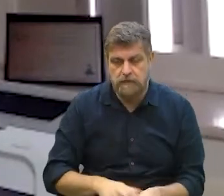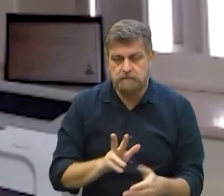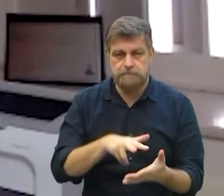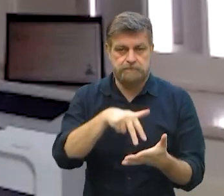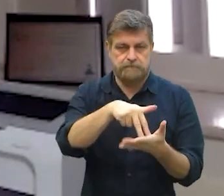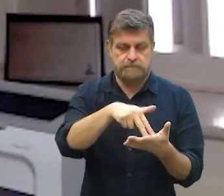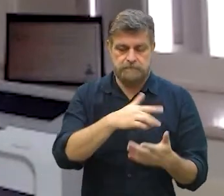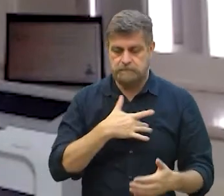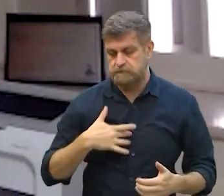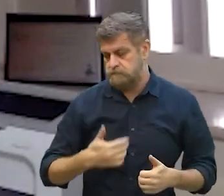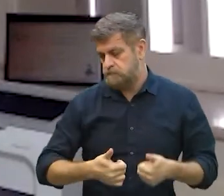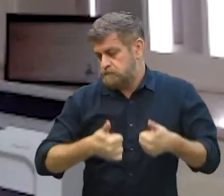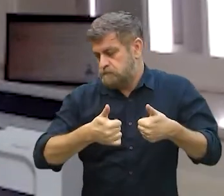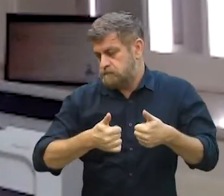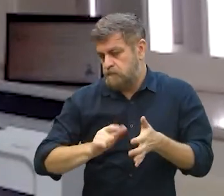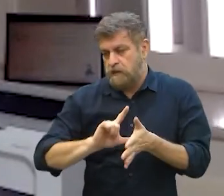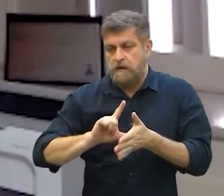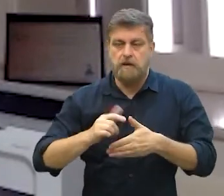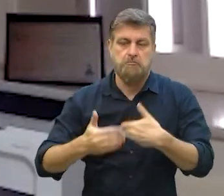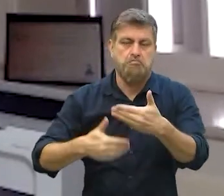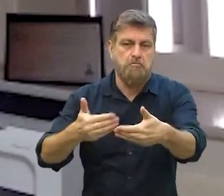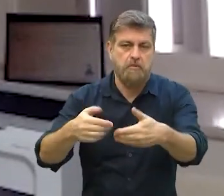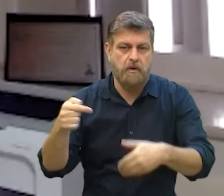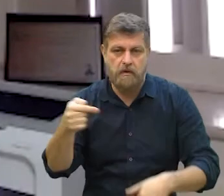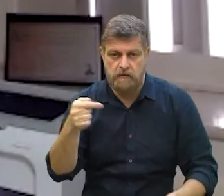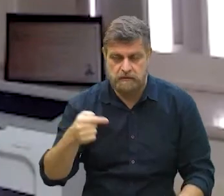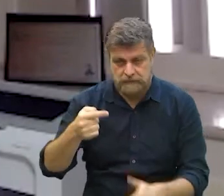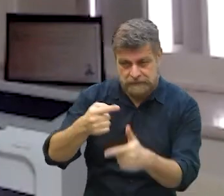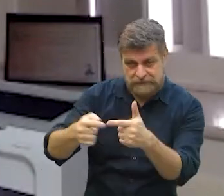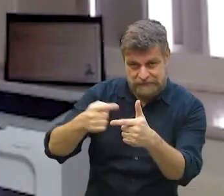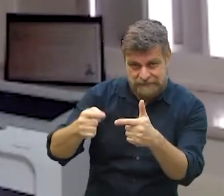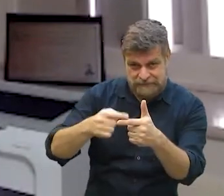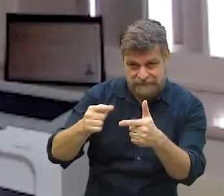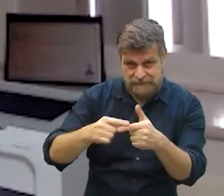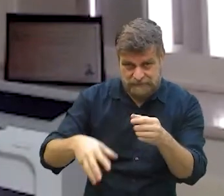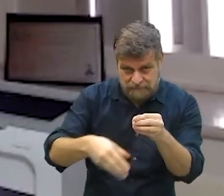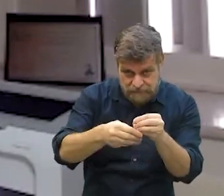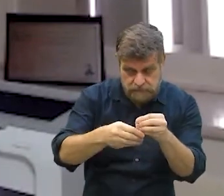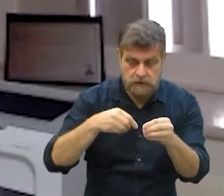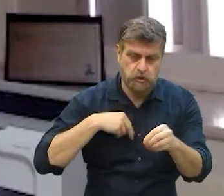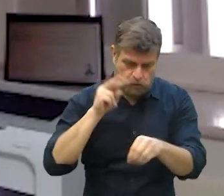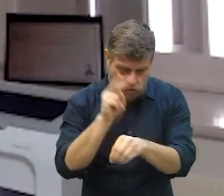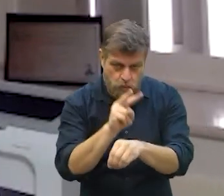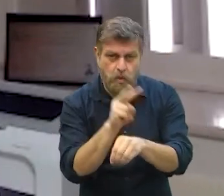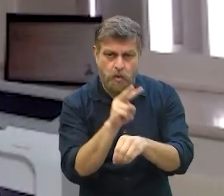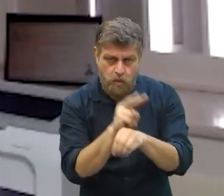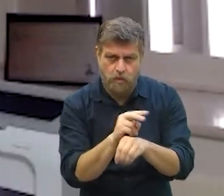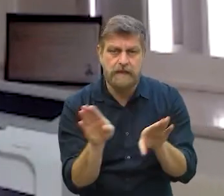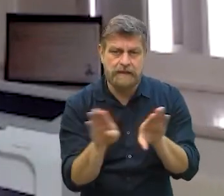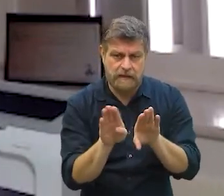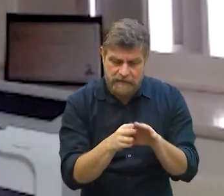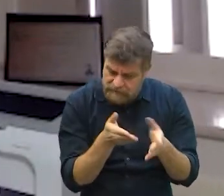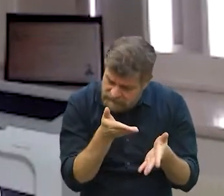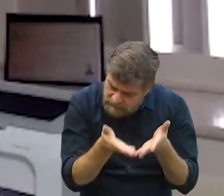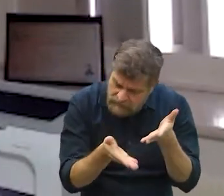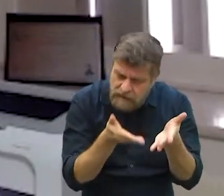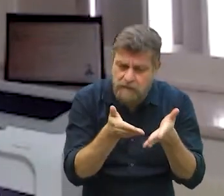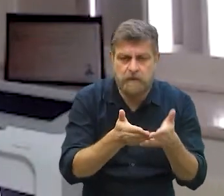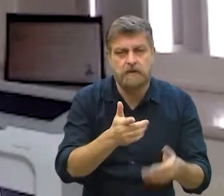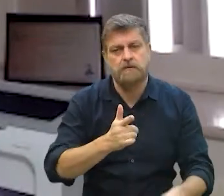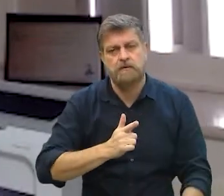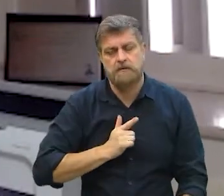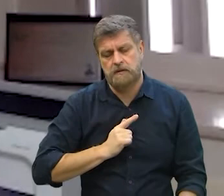esse paciente. Depois a gente vê o que faz com esses efeitos colaterais. Eu sei que não são simples, mas todos são